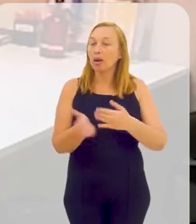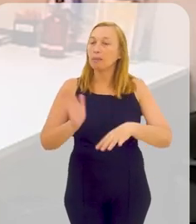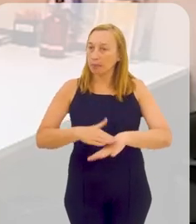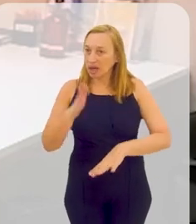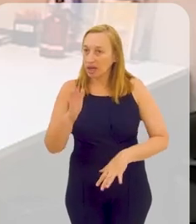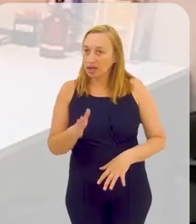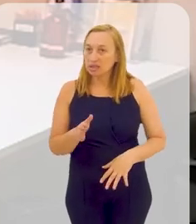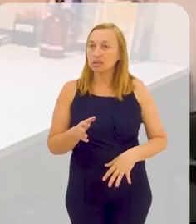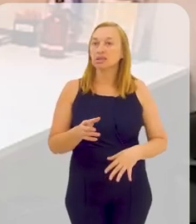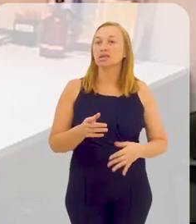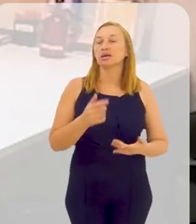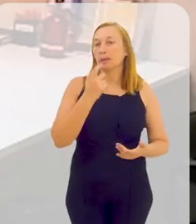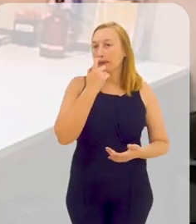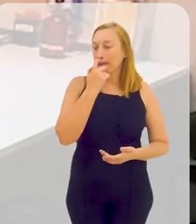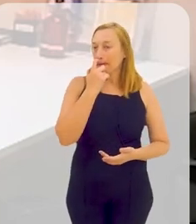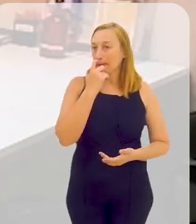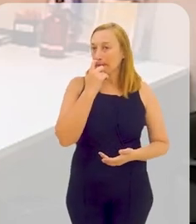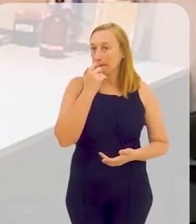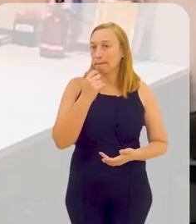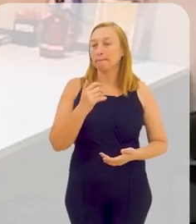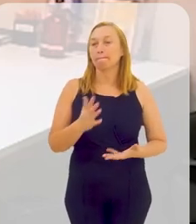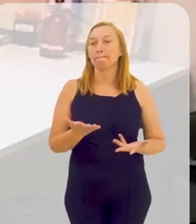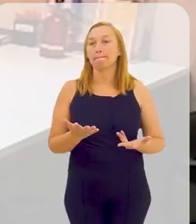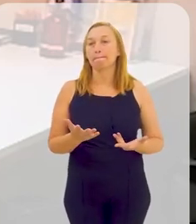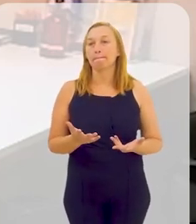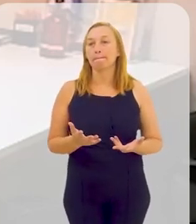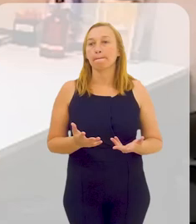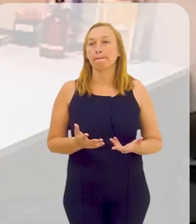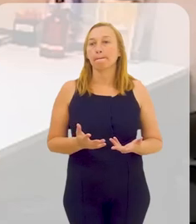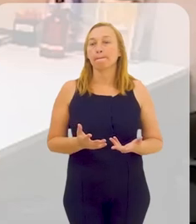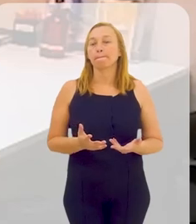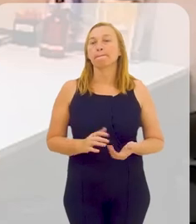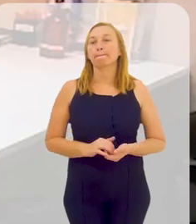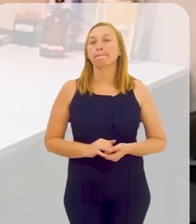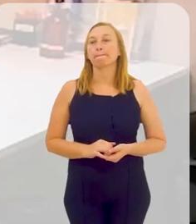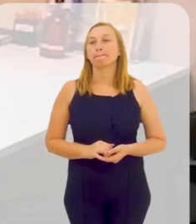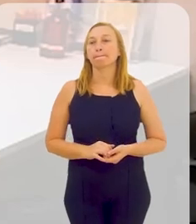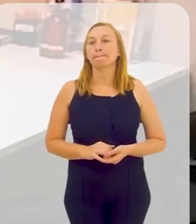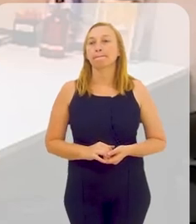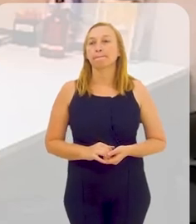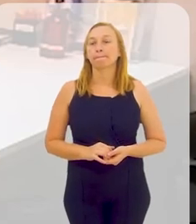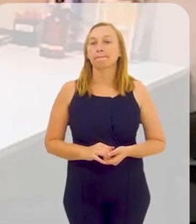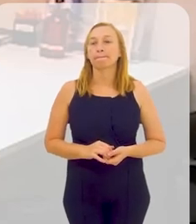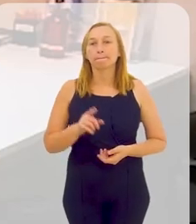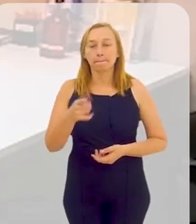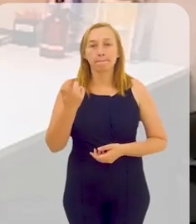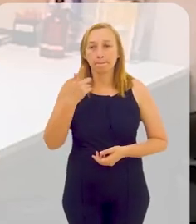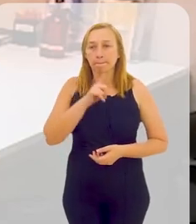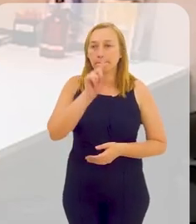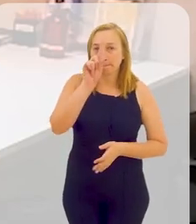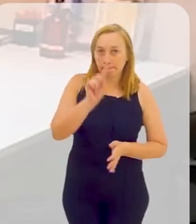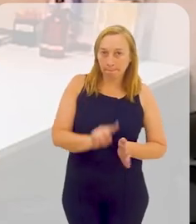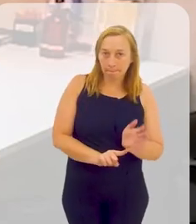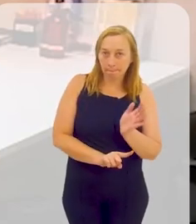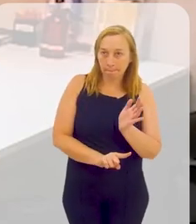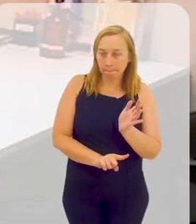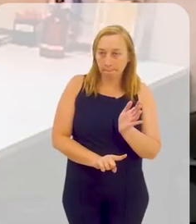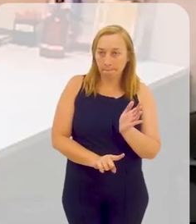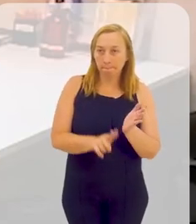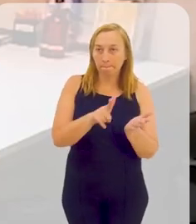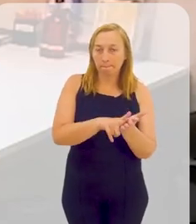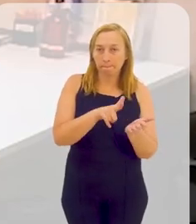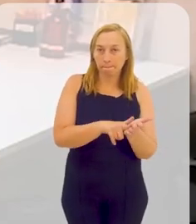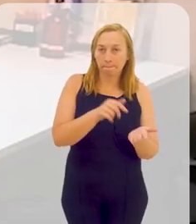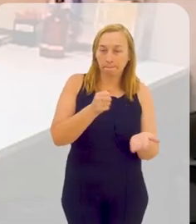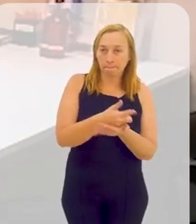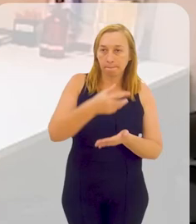é de tal modo que essa conta a gente brinca fique naquela conta mágica que é você conseguir reduzir a conta